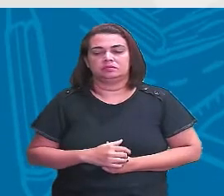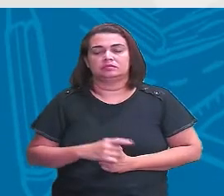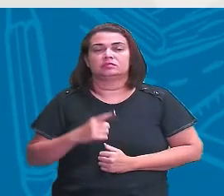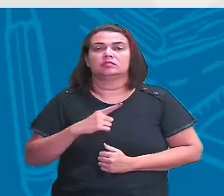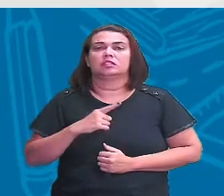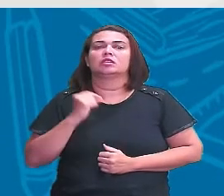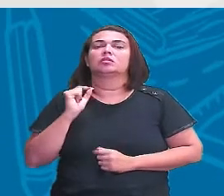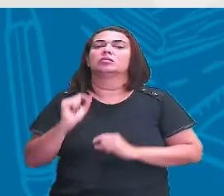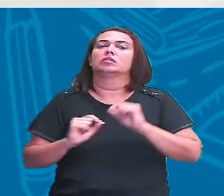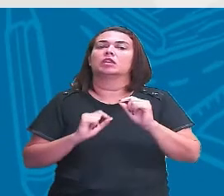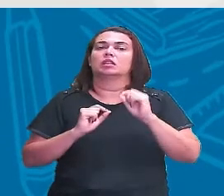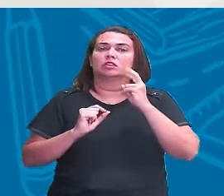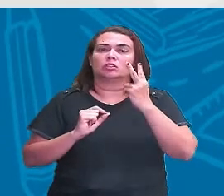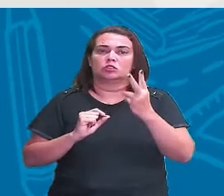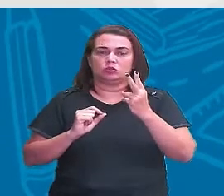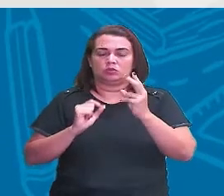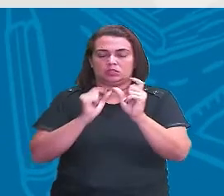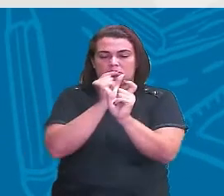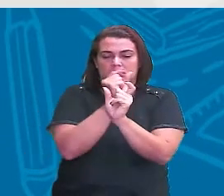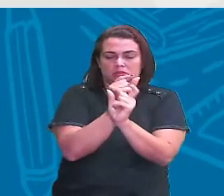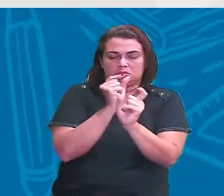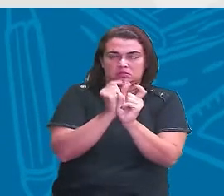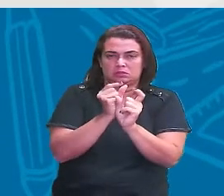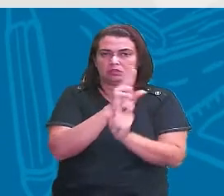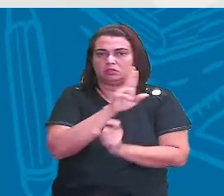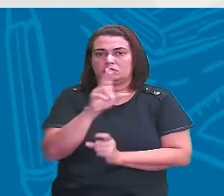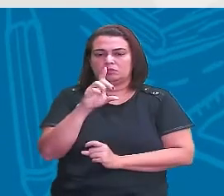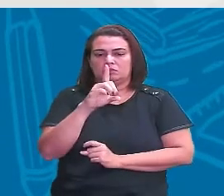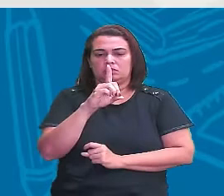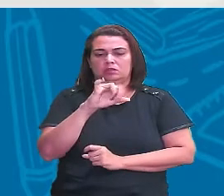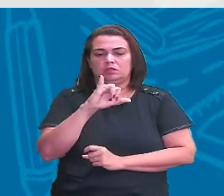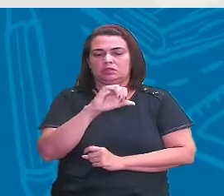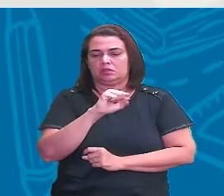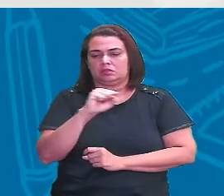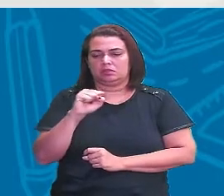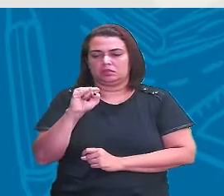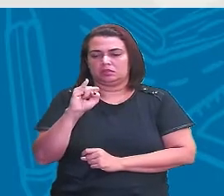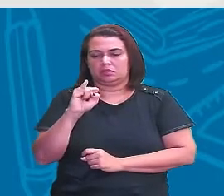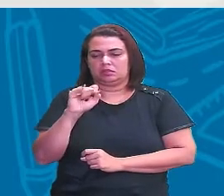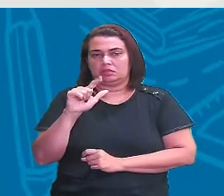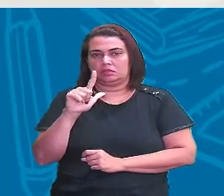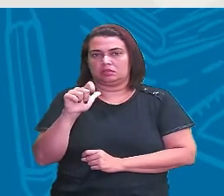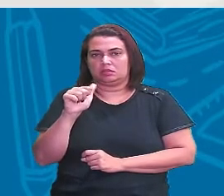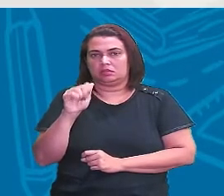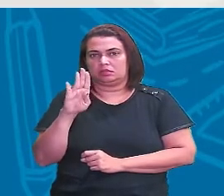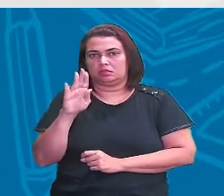de duas sílabas. Chamamos de dissílaba.